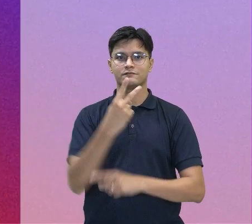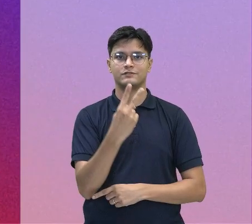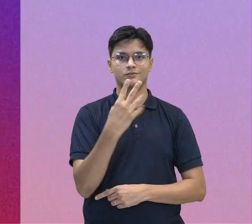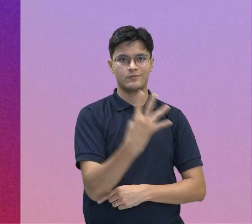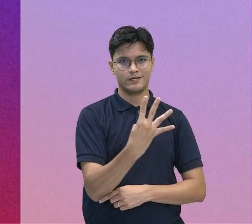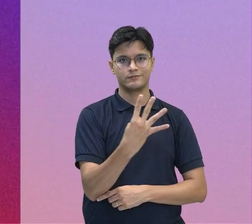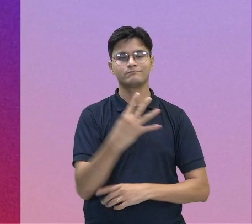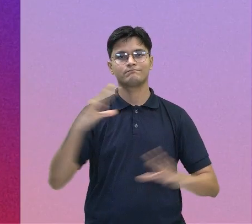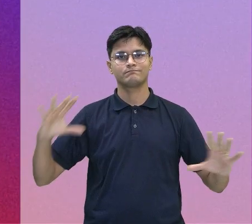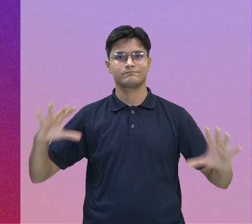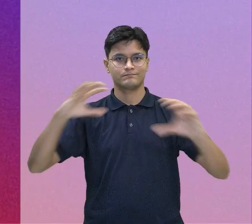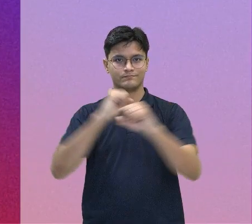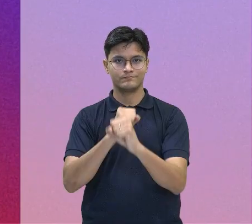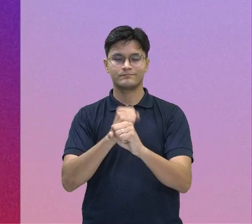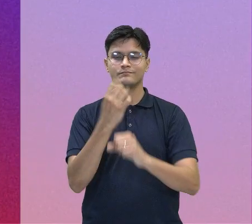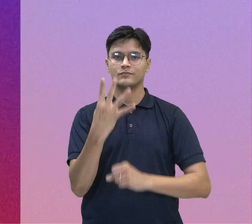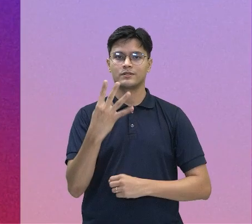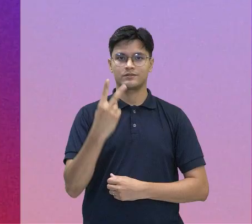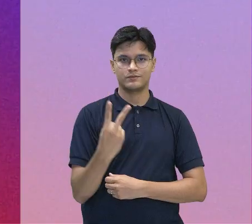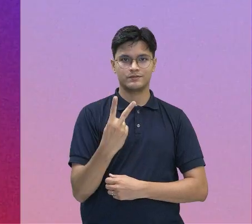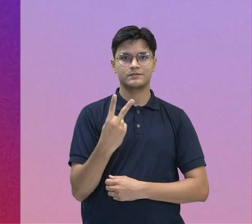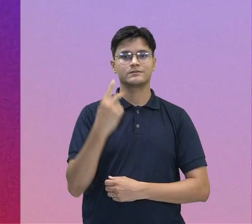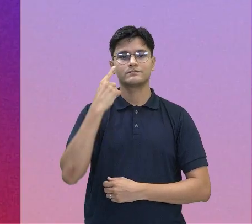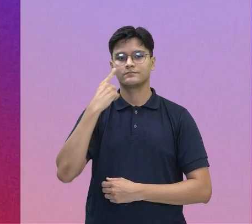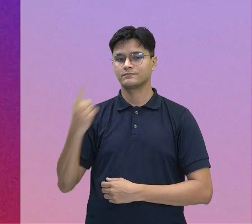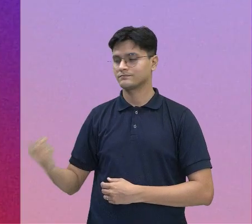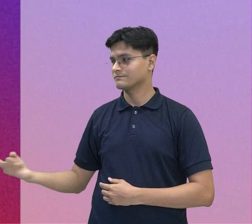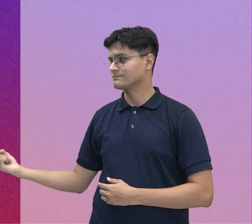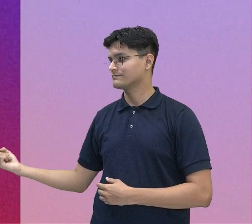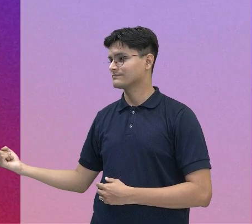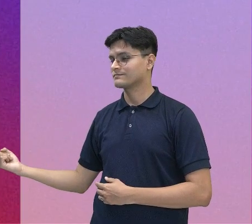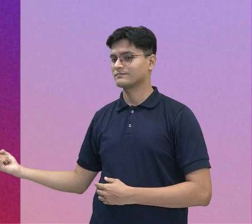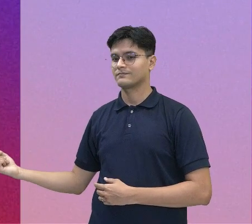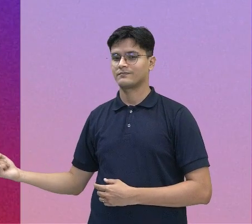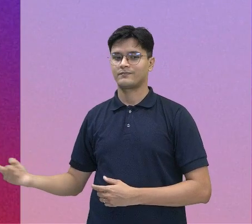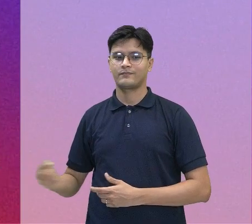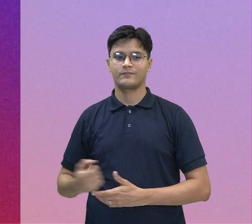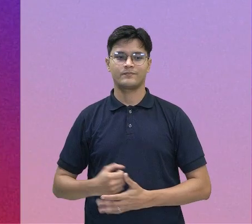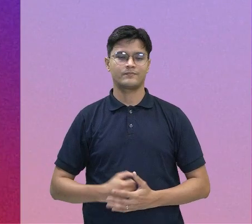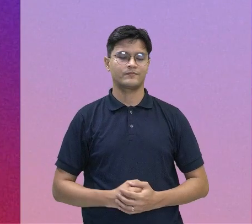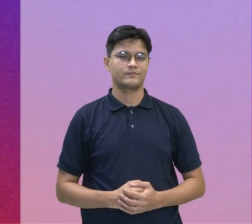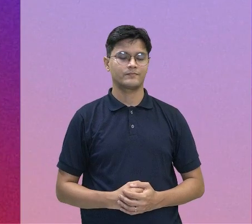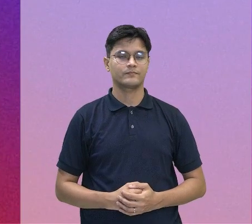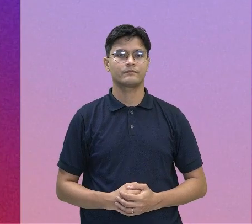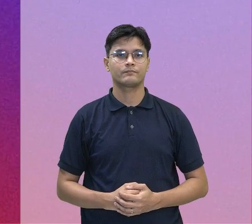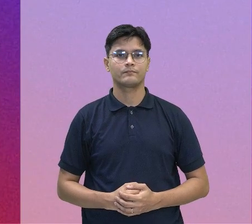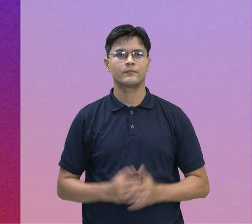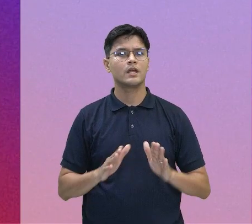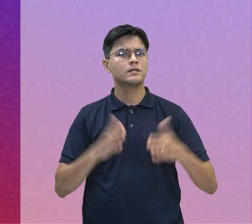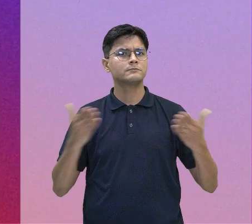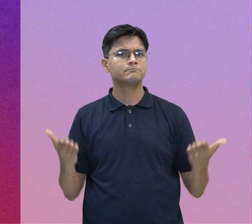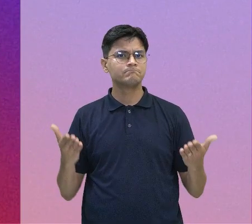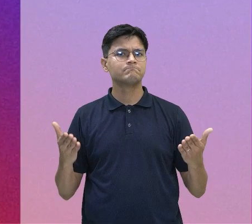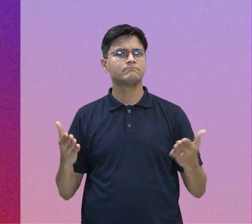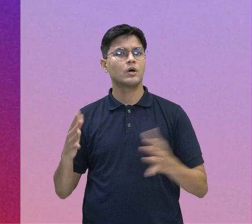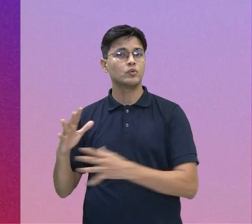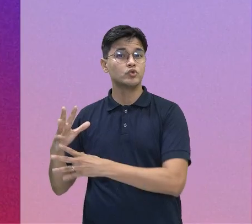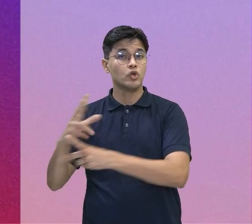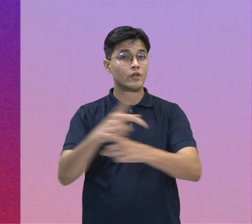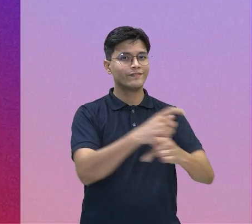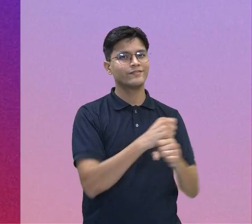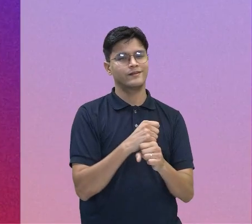24. 8 e 4, 12, vai 1, 42. Então, o total de